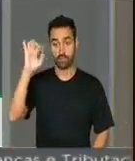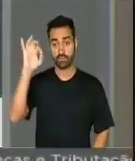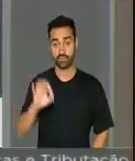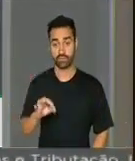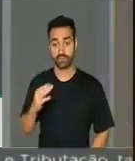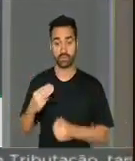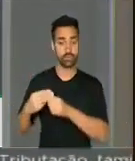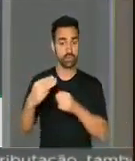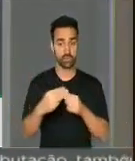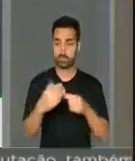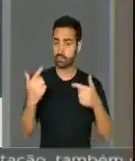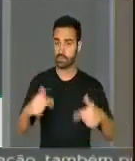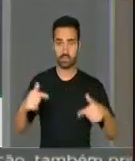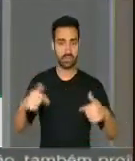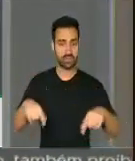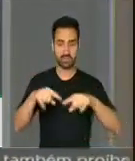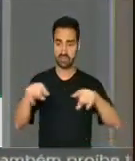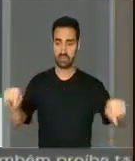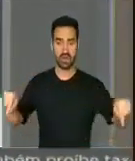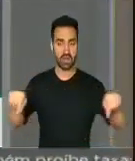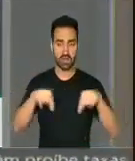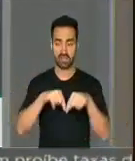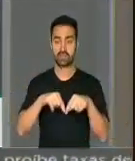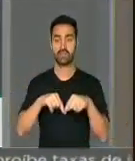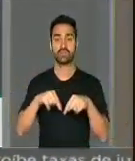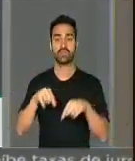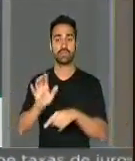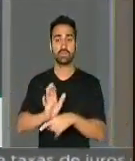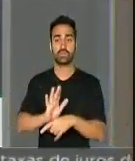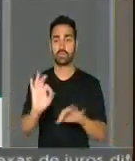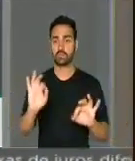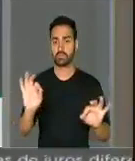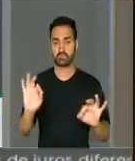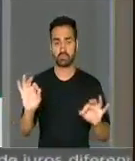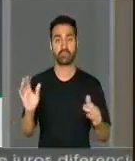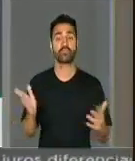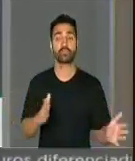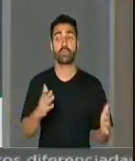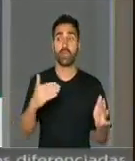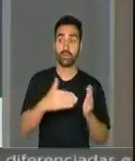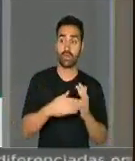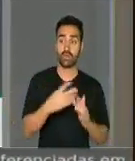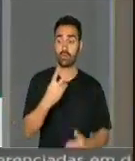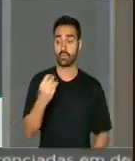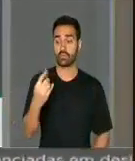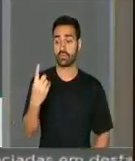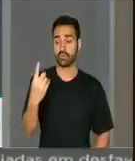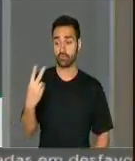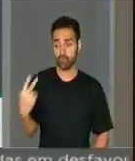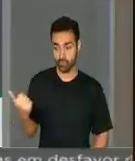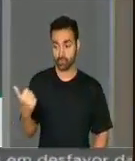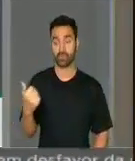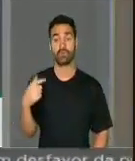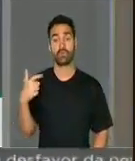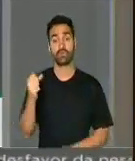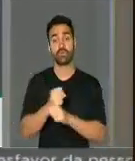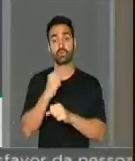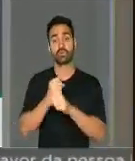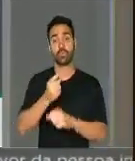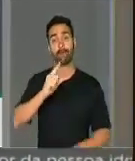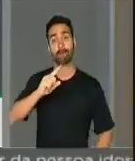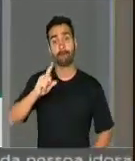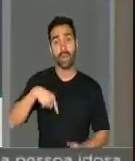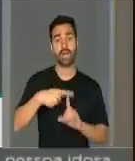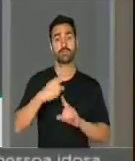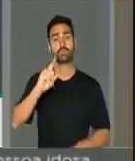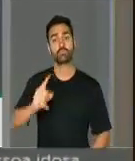há sala de cinemas. Com a prorrogação do RECINE, estima-se que, até 2021, sejam implantadas 1.000 novas